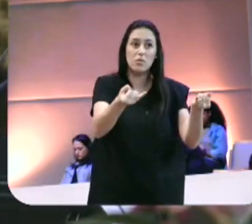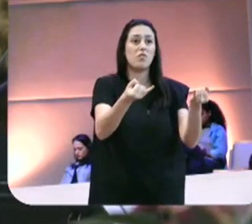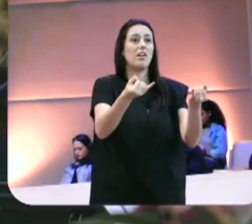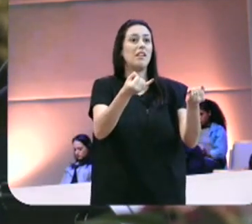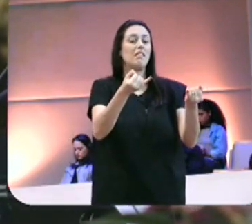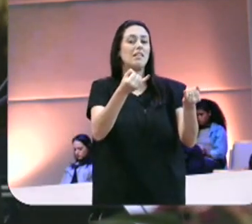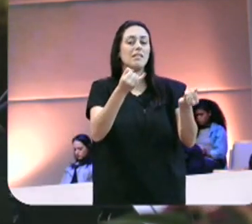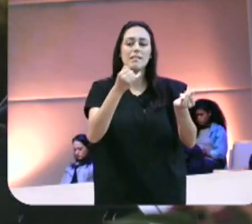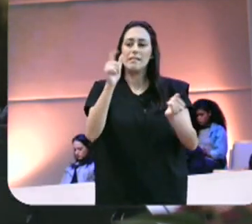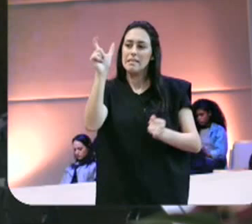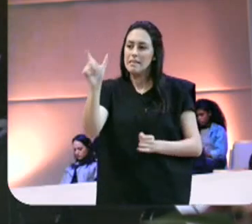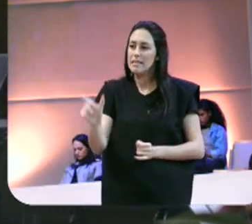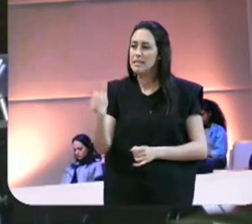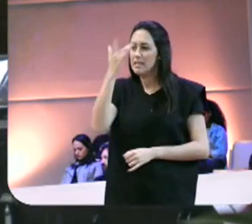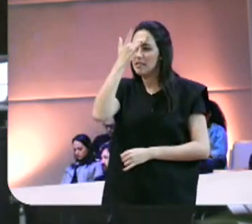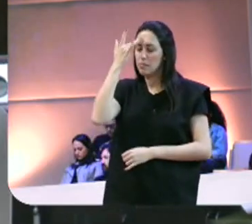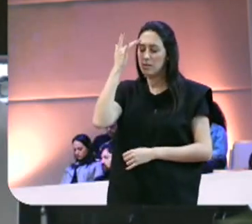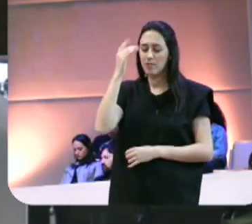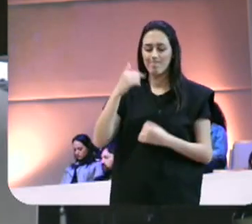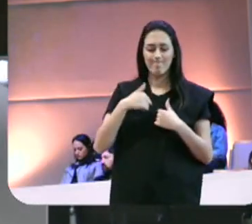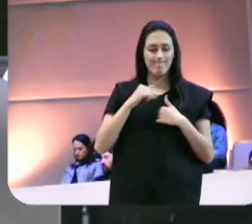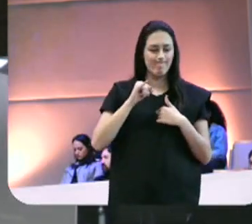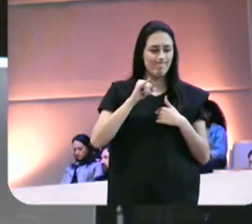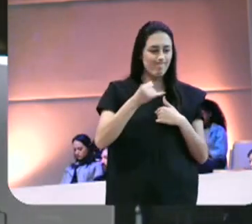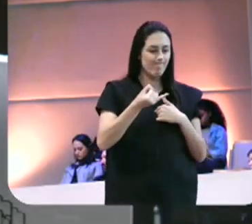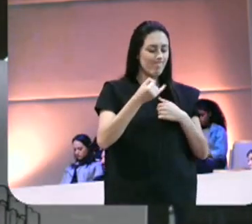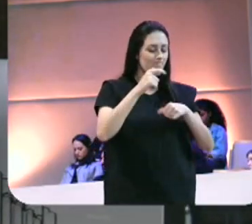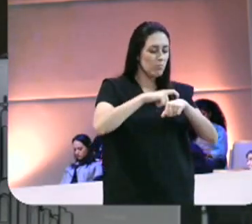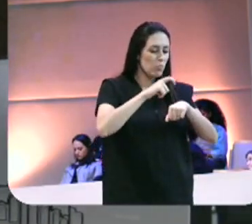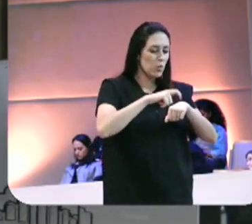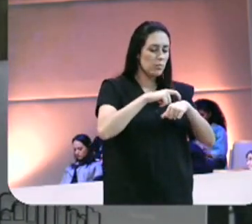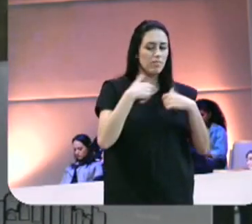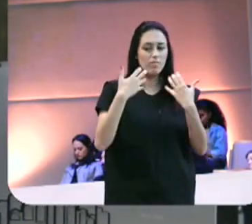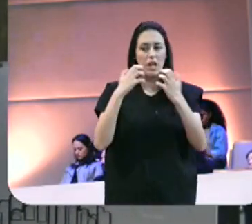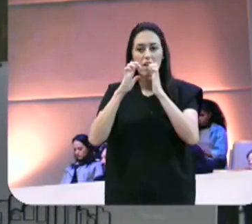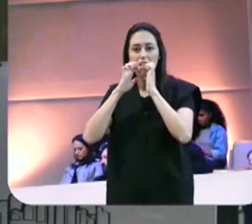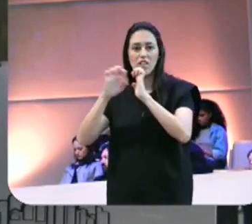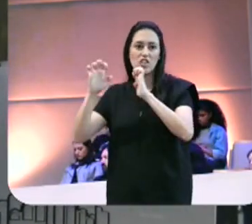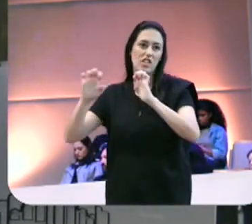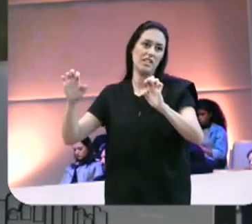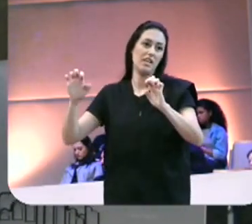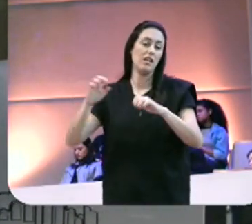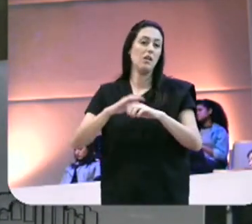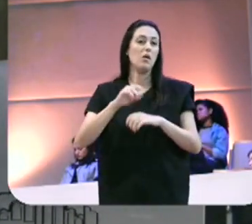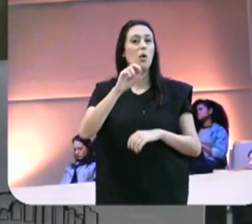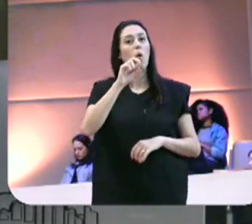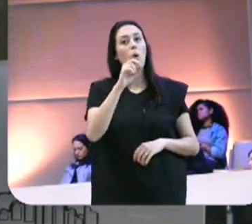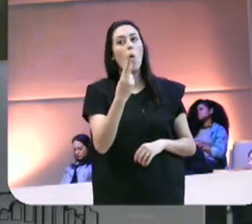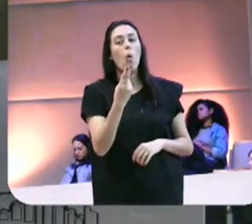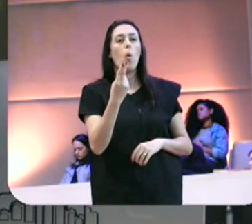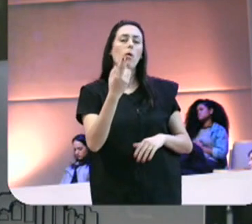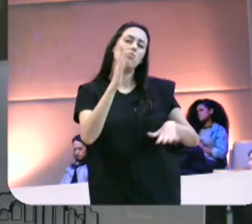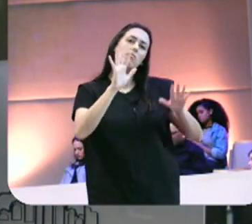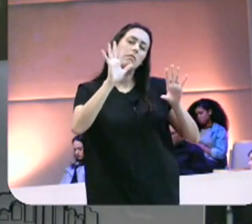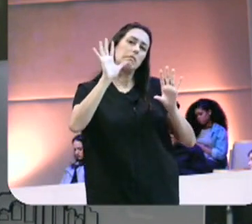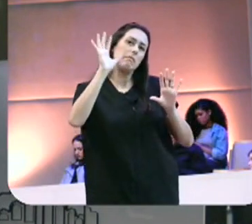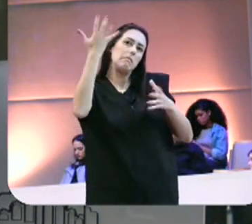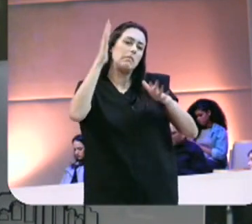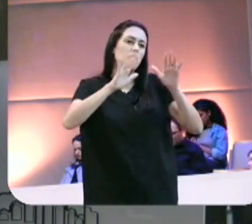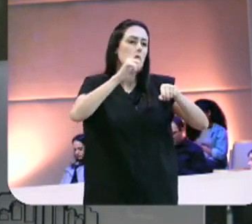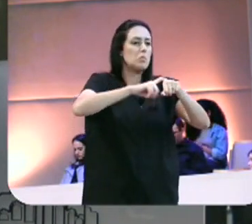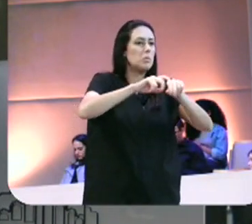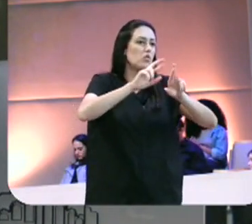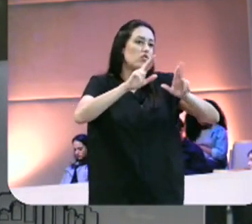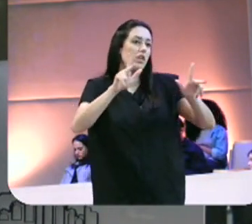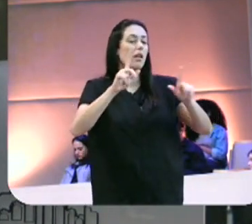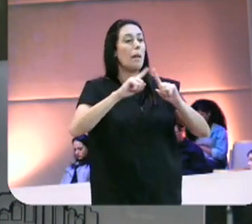a centralidade da mensagem de Jesus. Eu normalmente falo assim com a pessoa, né? Ou com o grupo, depende muito da situação, mas eu conduzo normalmente